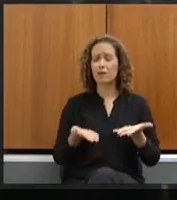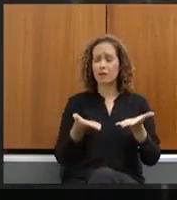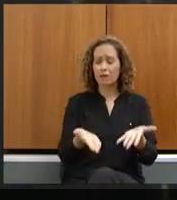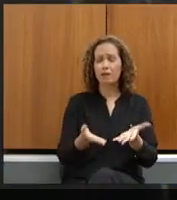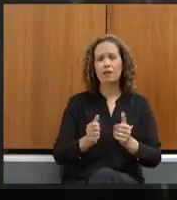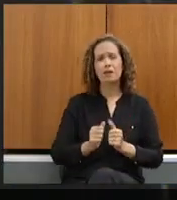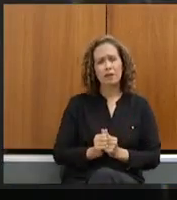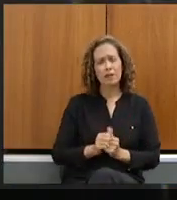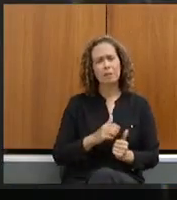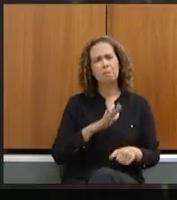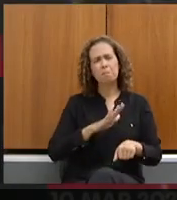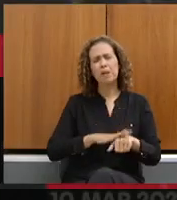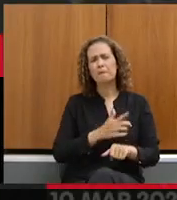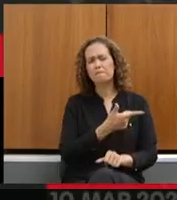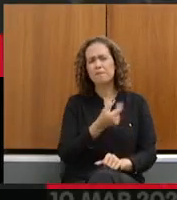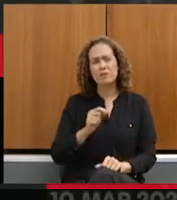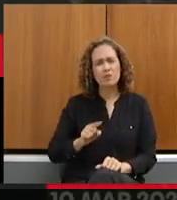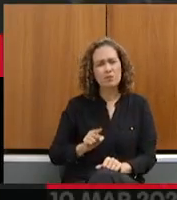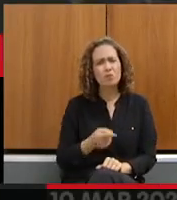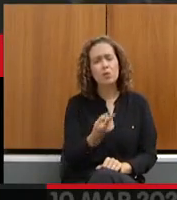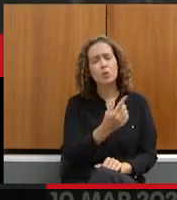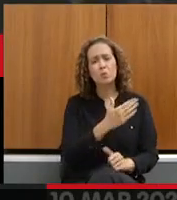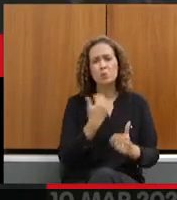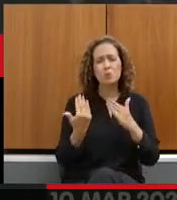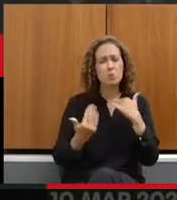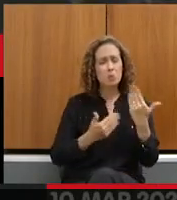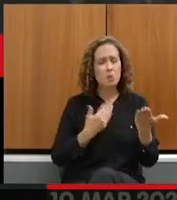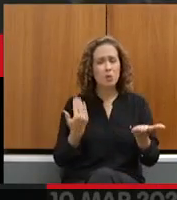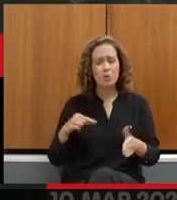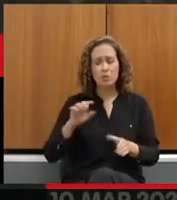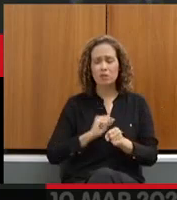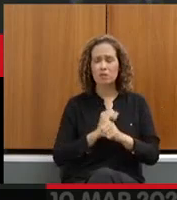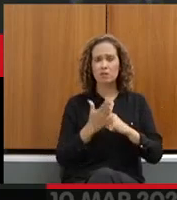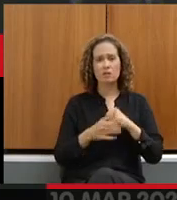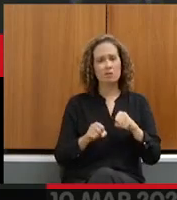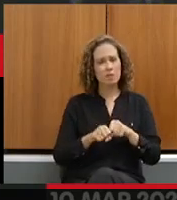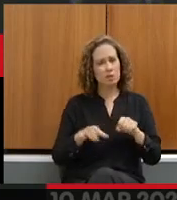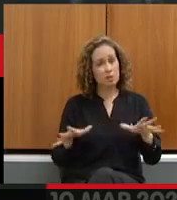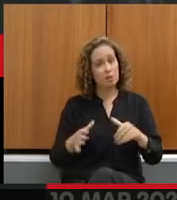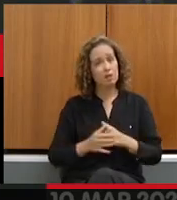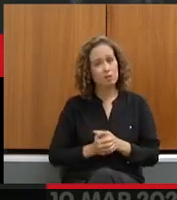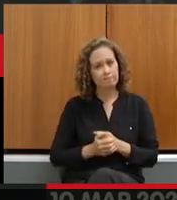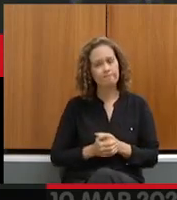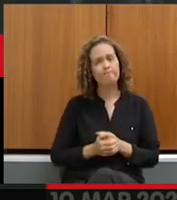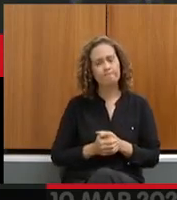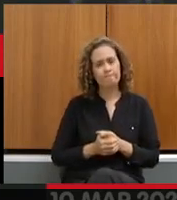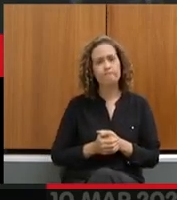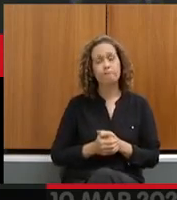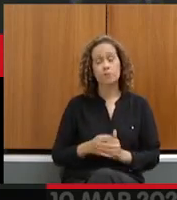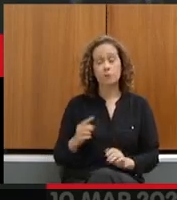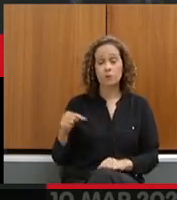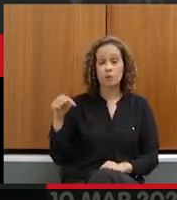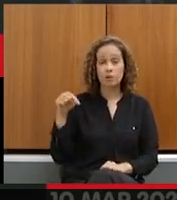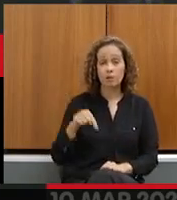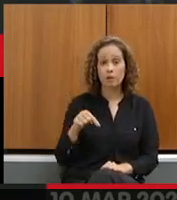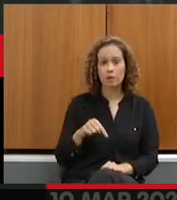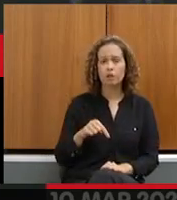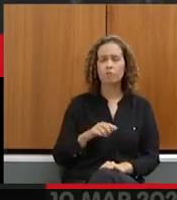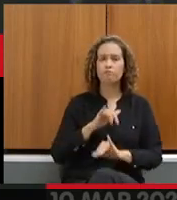mineiros e mineiras mortos nesta pandemia inclusive aqui quero me solidarizar em nome